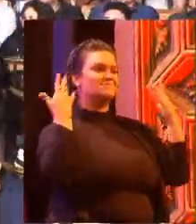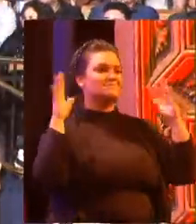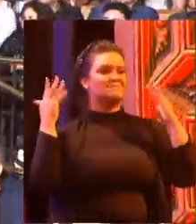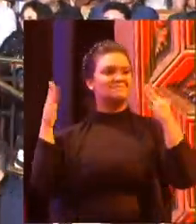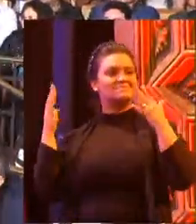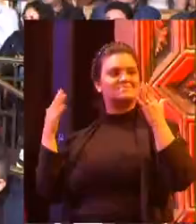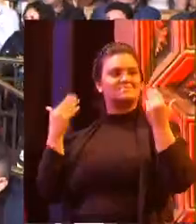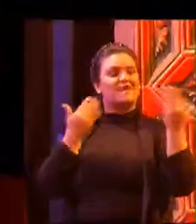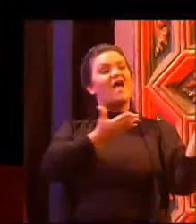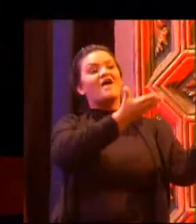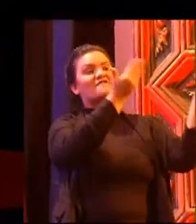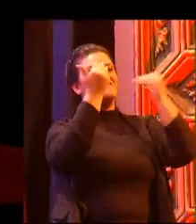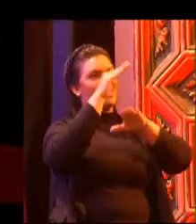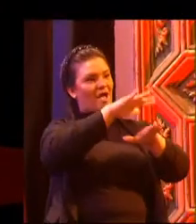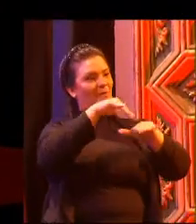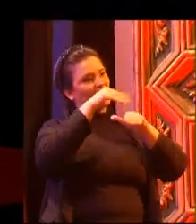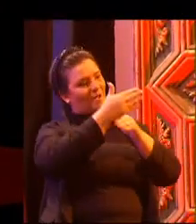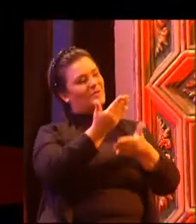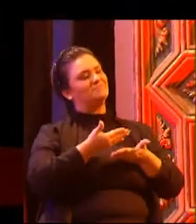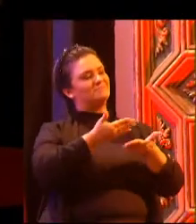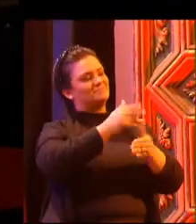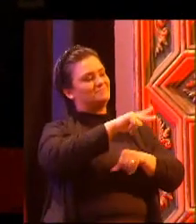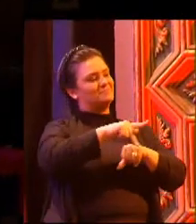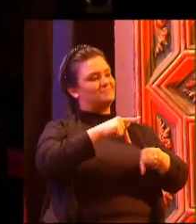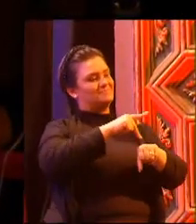Vem aqui ao palco receber seu prêmio, Gabriel.